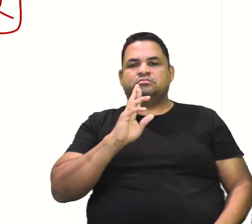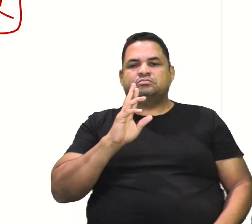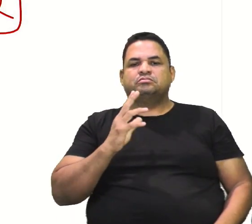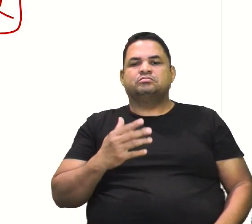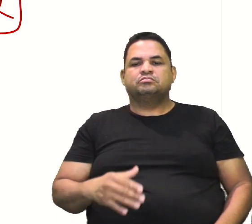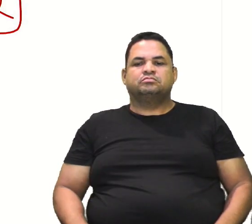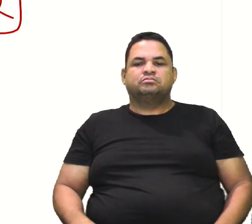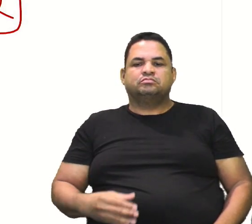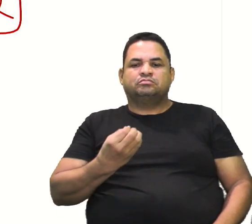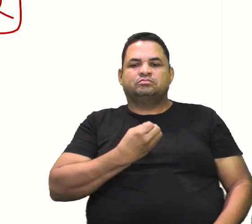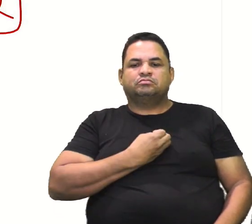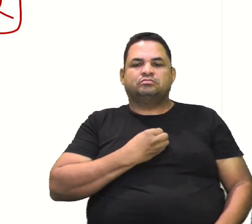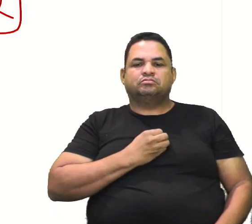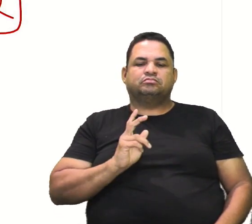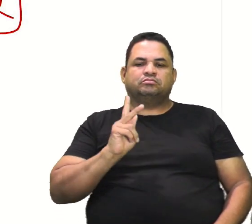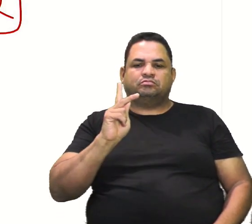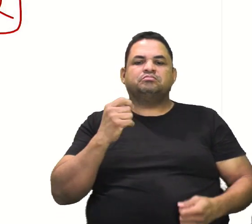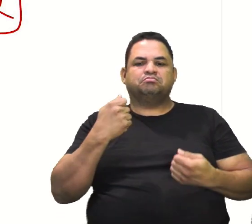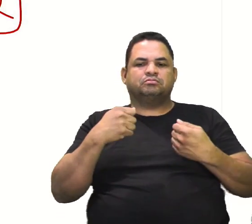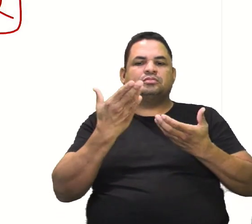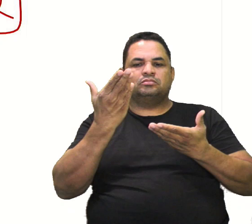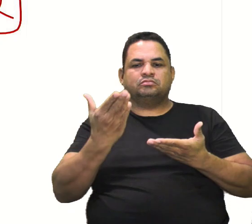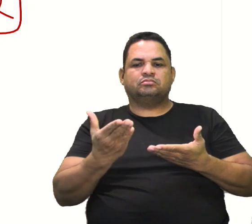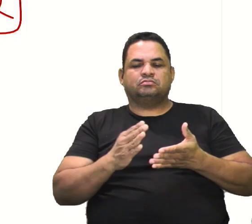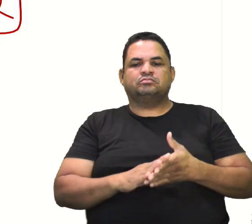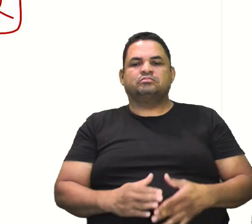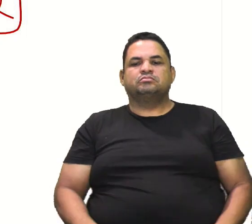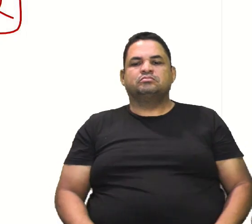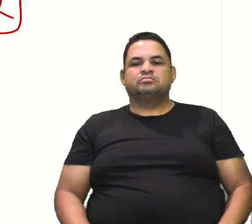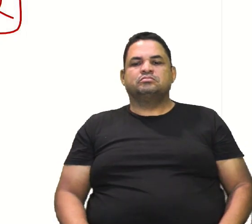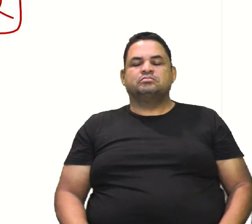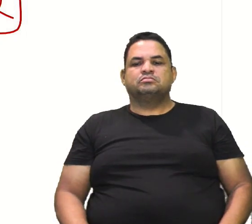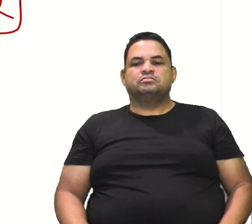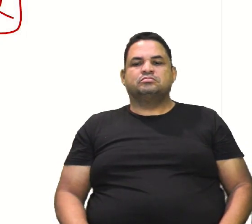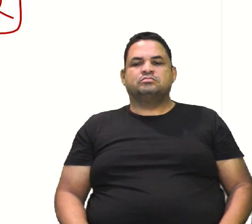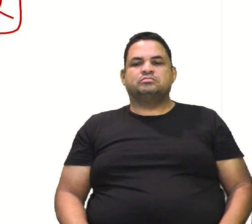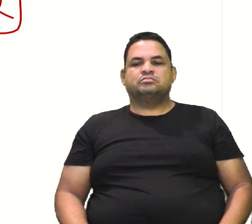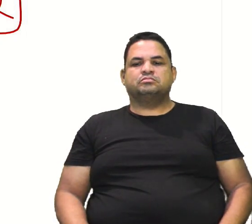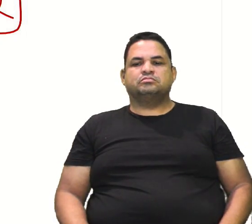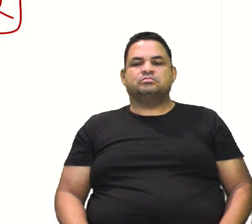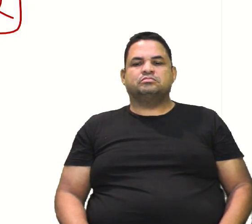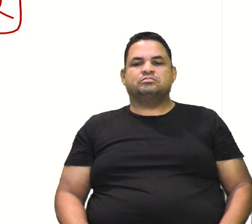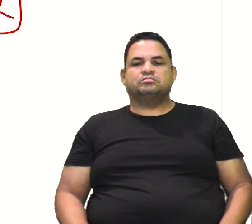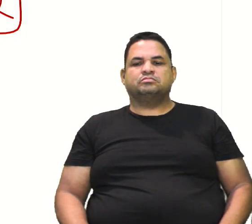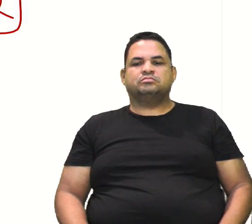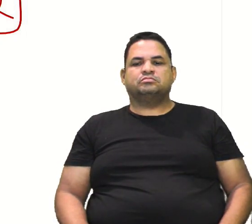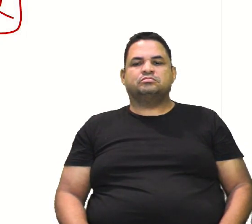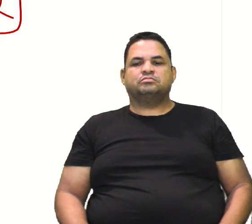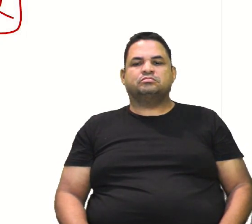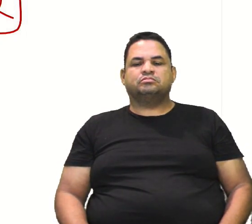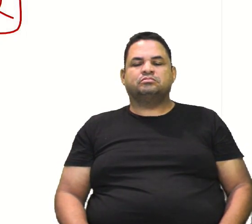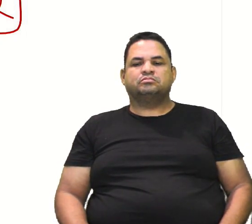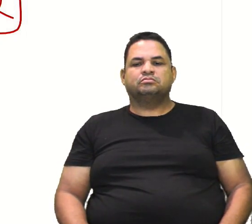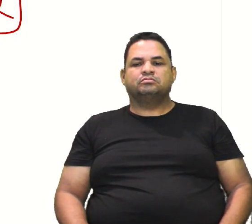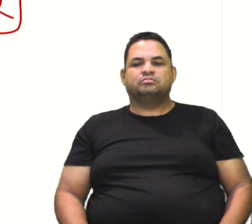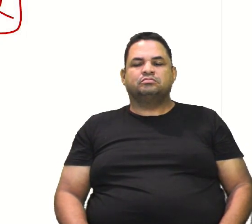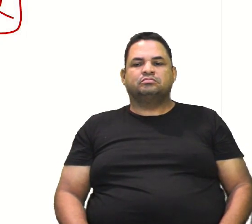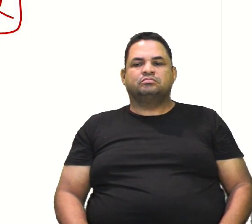resposta aqui para o valor de K. Mas pode ser assim com raiz? Pode. É um número real.